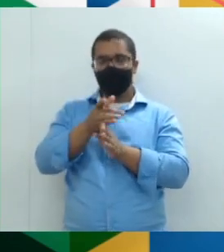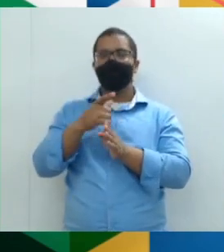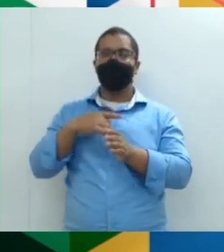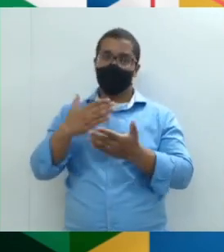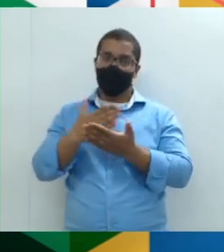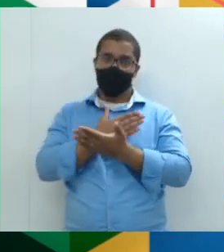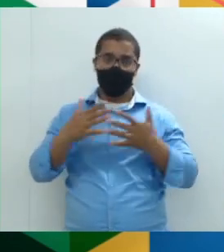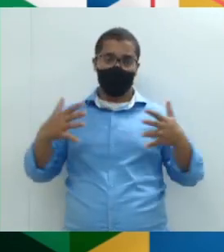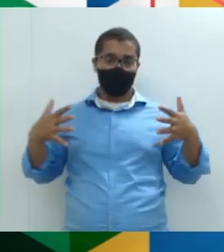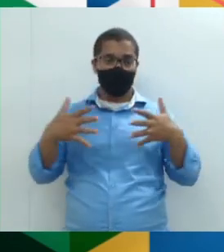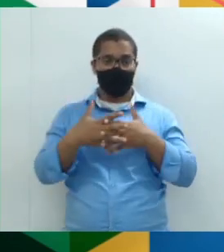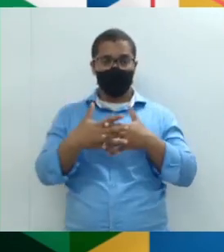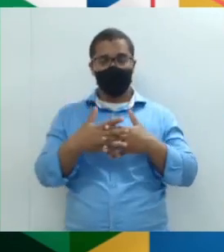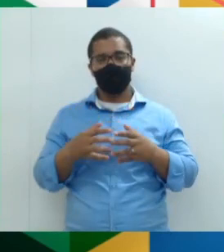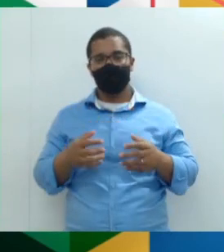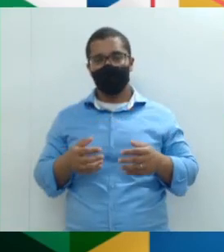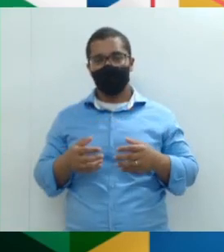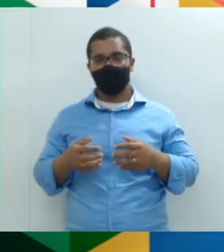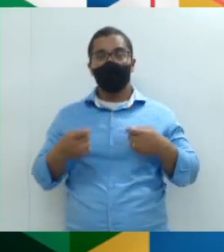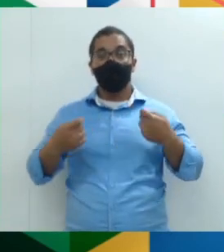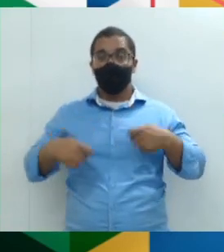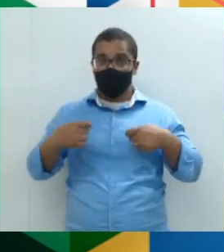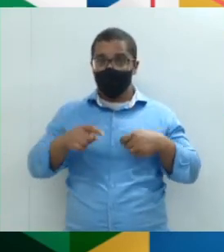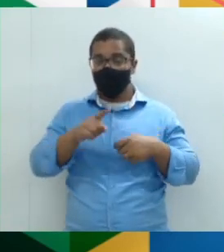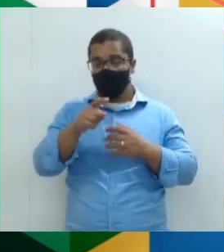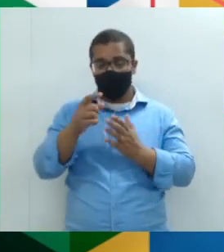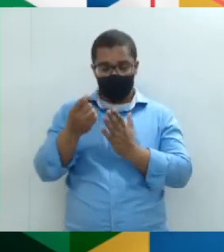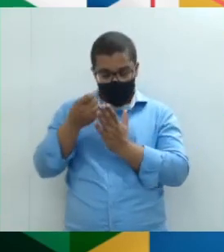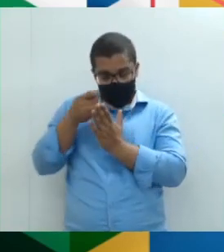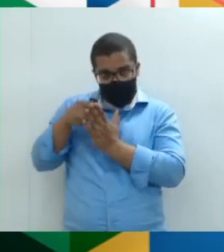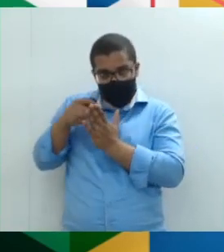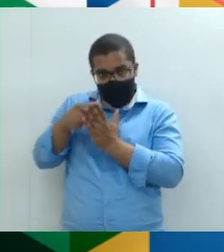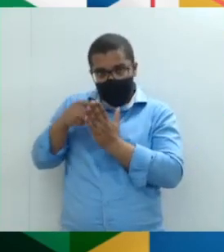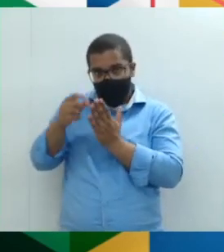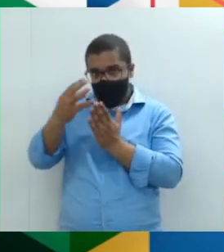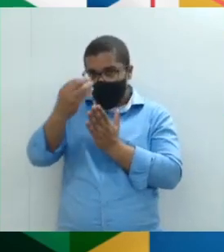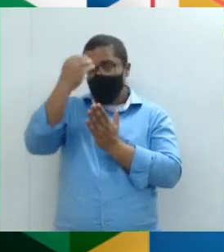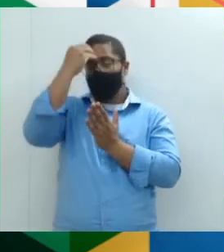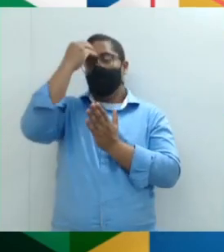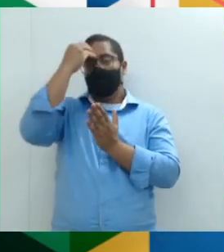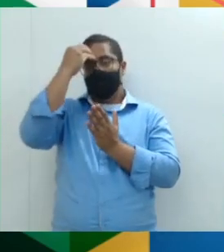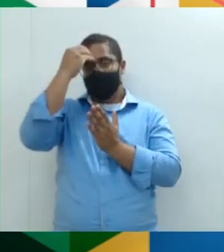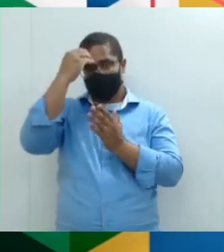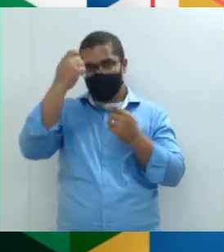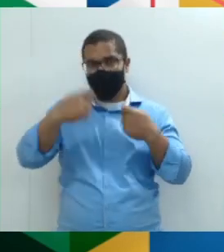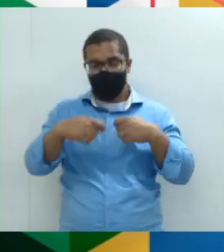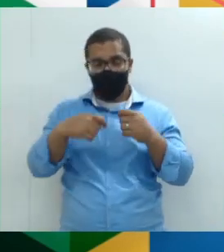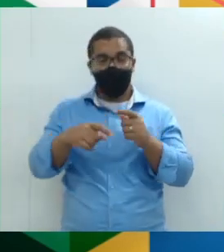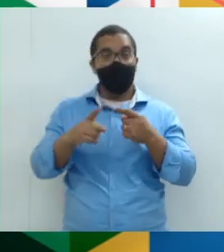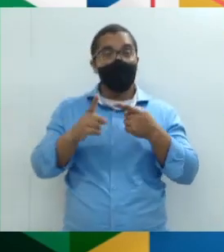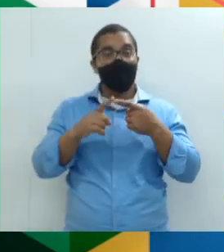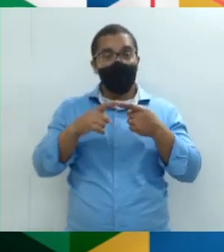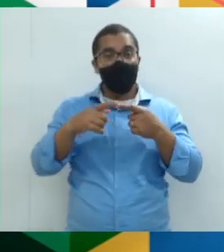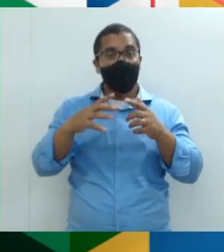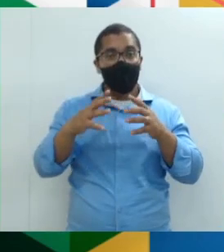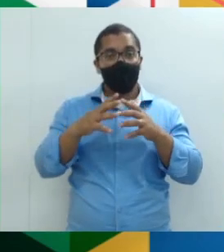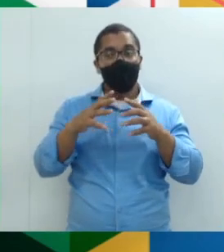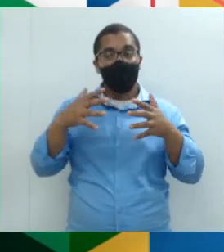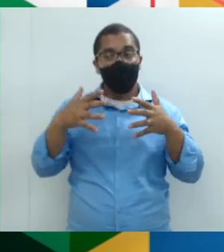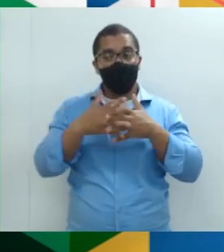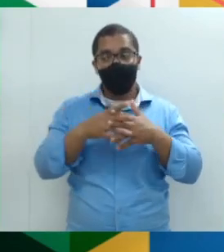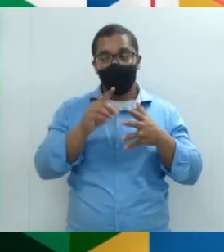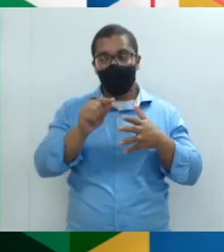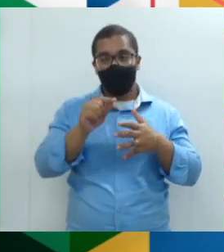elas acontecem e é preciso você anotar e registrar isso na sua cabecinha. A primeira dessas confusões que eu quero ressaltar é o